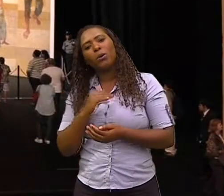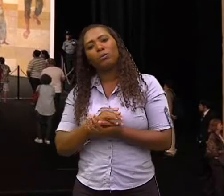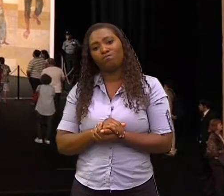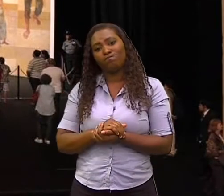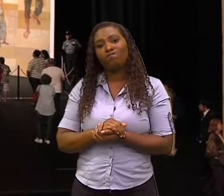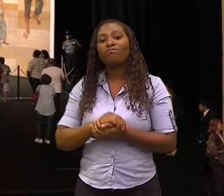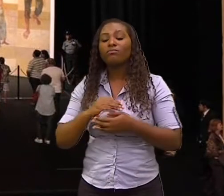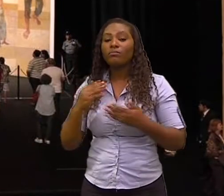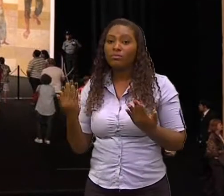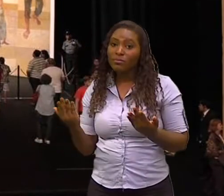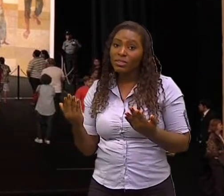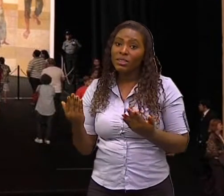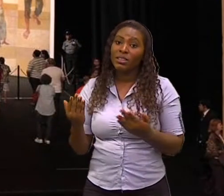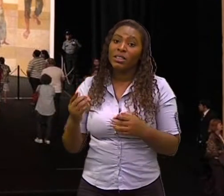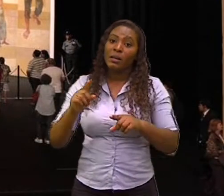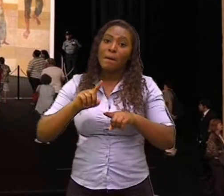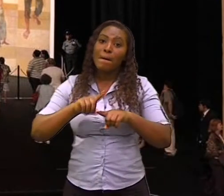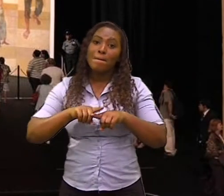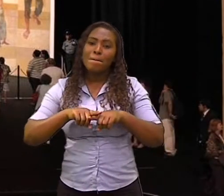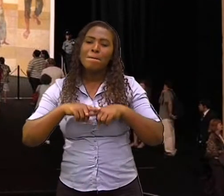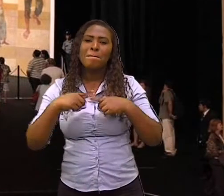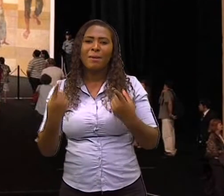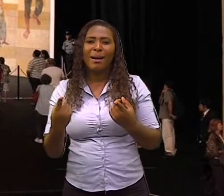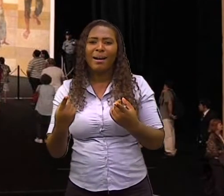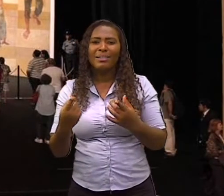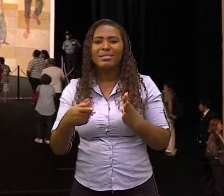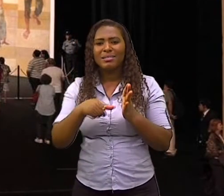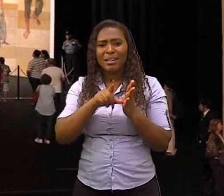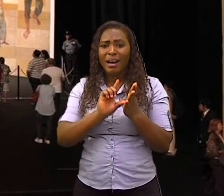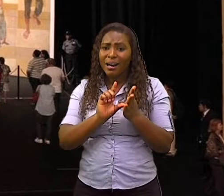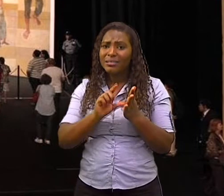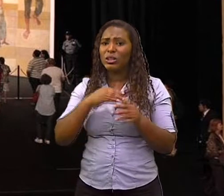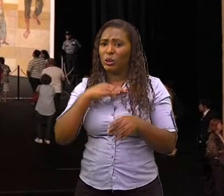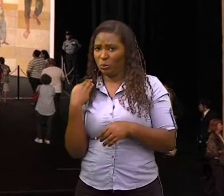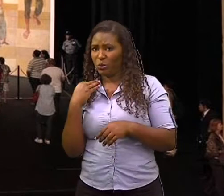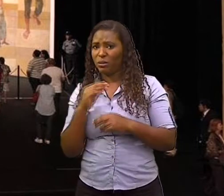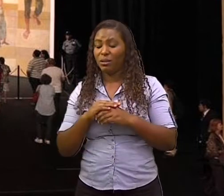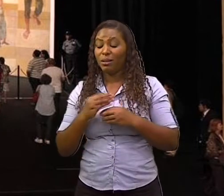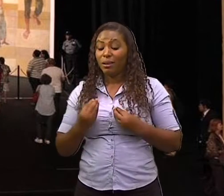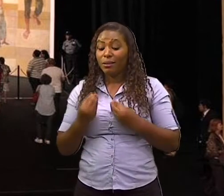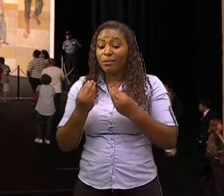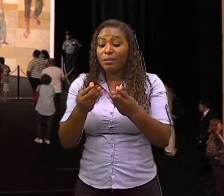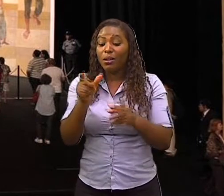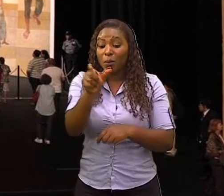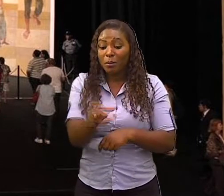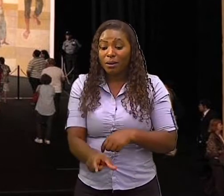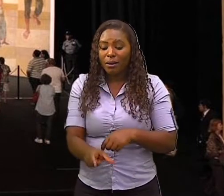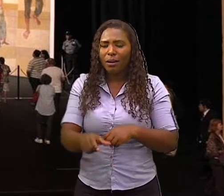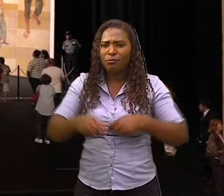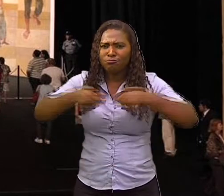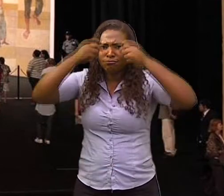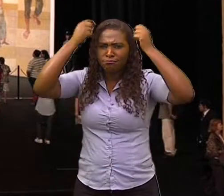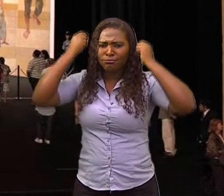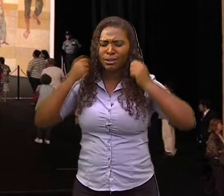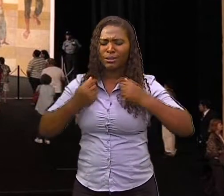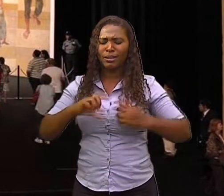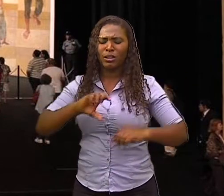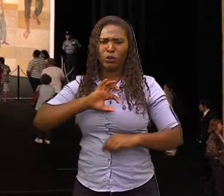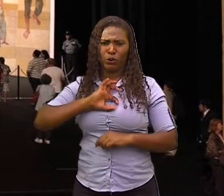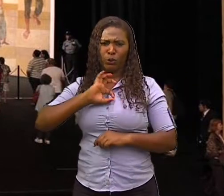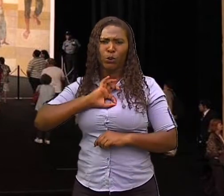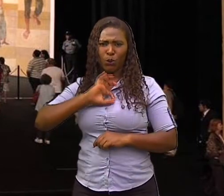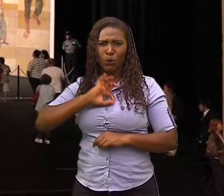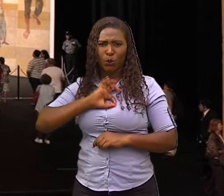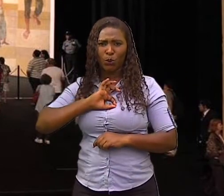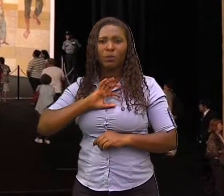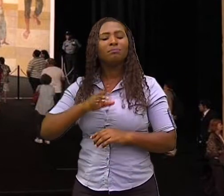Portinari, honrado com a Medalha de Ouro Internacional, Finas Artes, da categoria O Melhor Pintor do Ano. E é